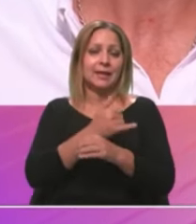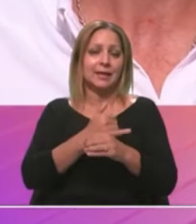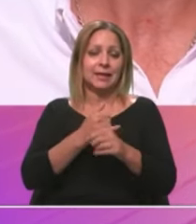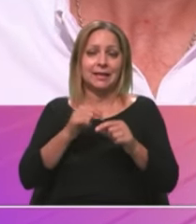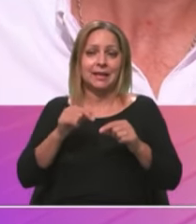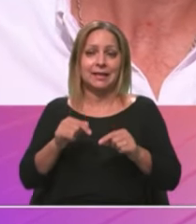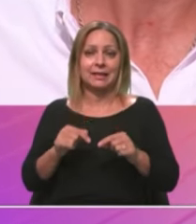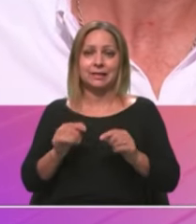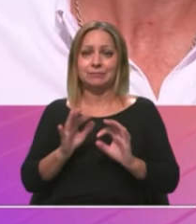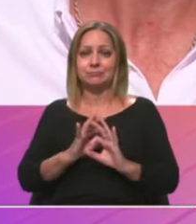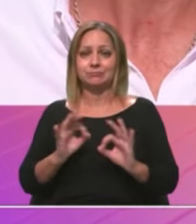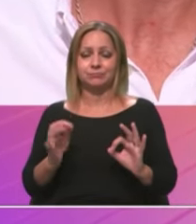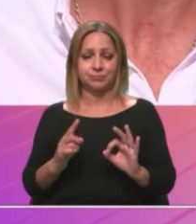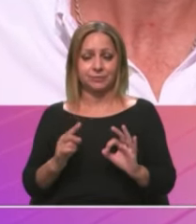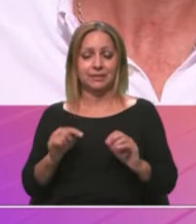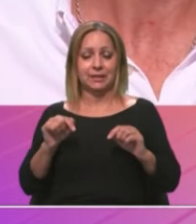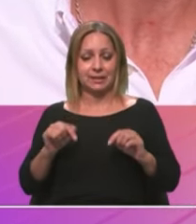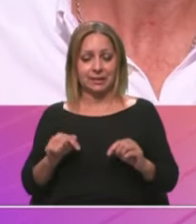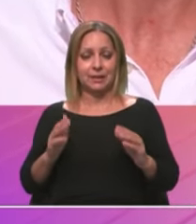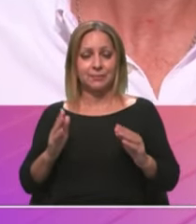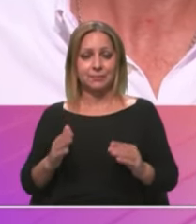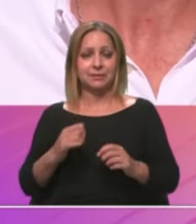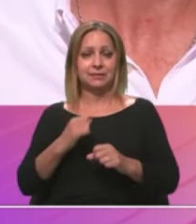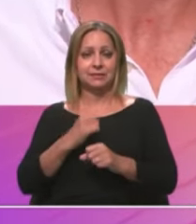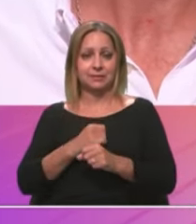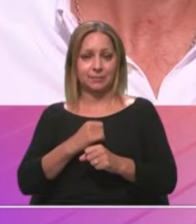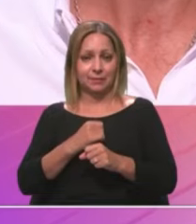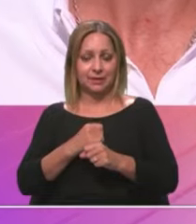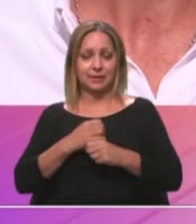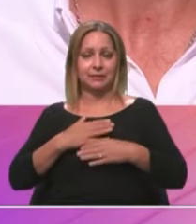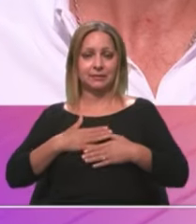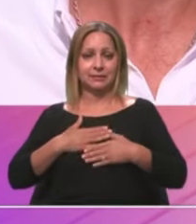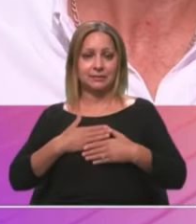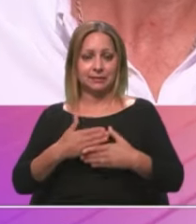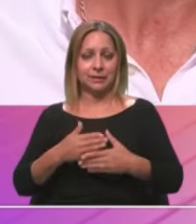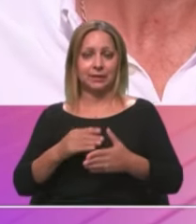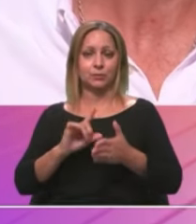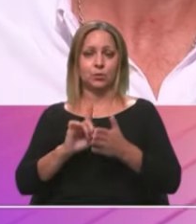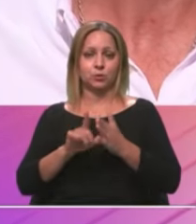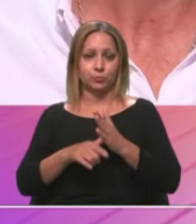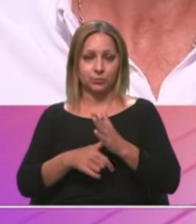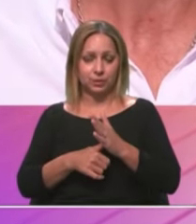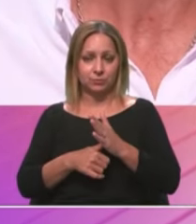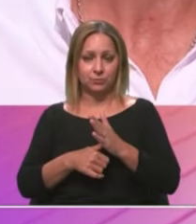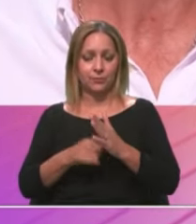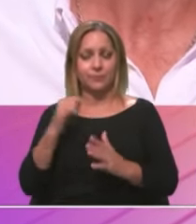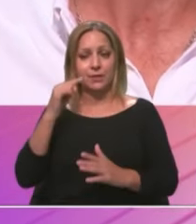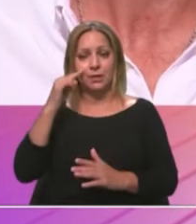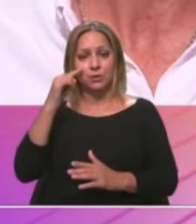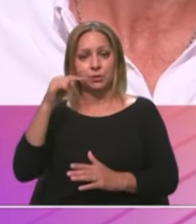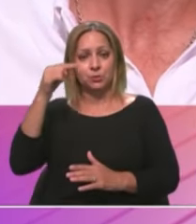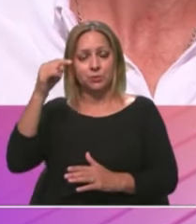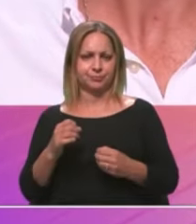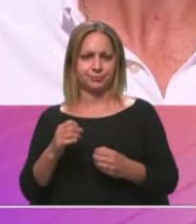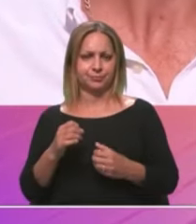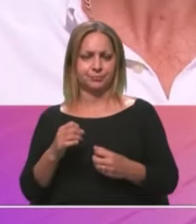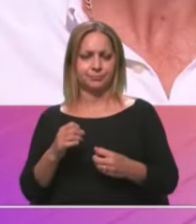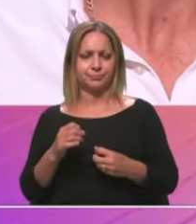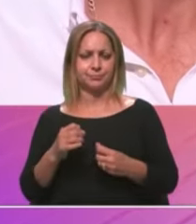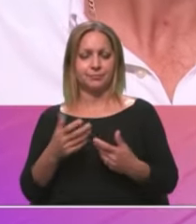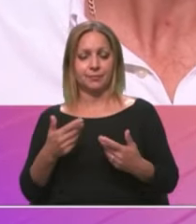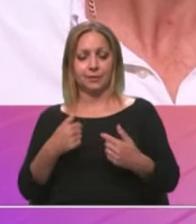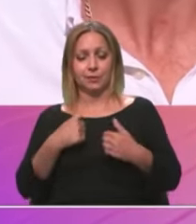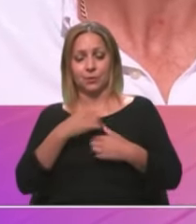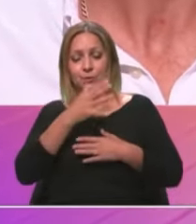paraíso temos que trabalhar muito Temos que estar dedicados só aos projetos Especialmente quando temos um projeto pessoal estou